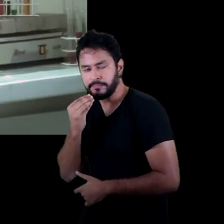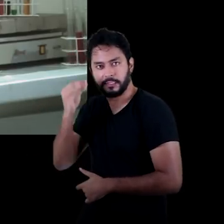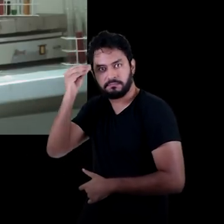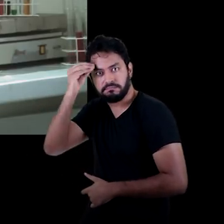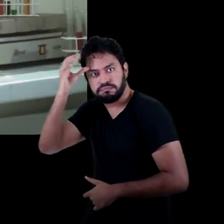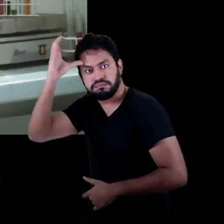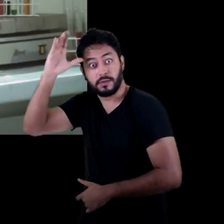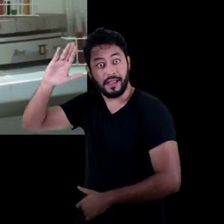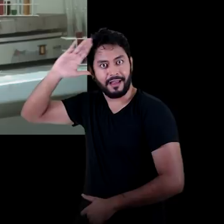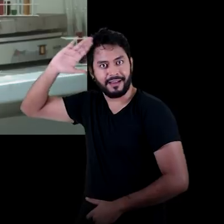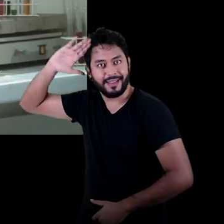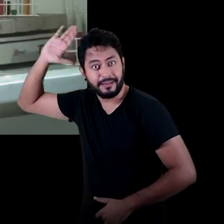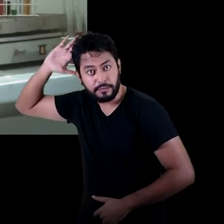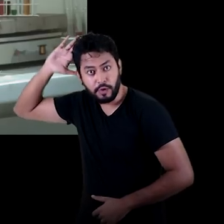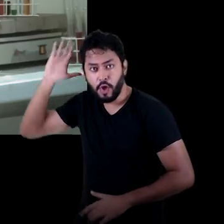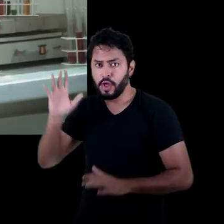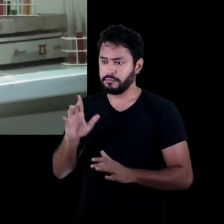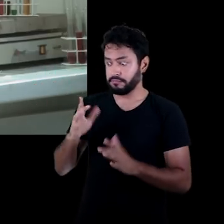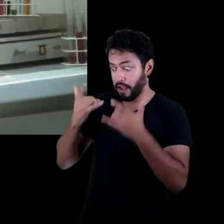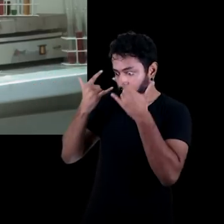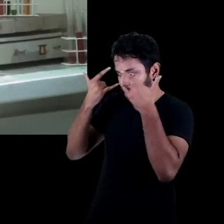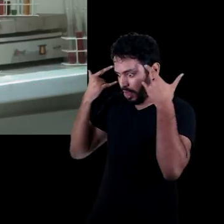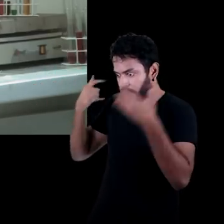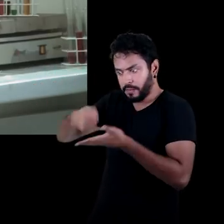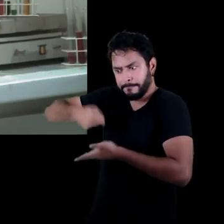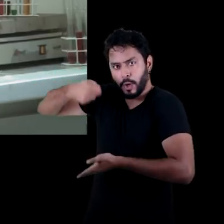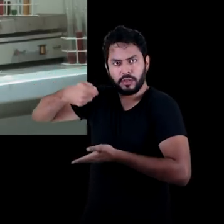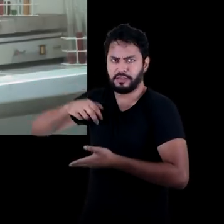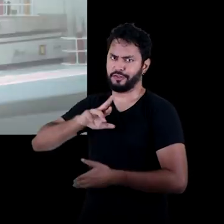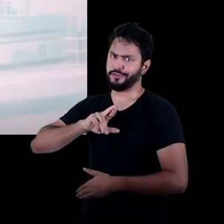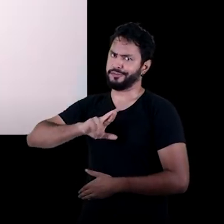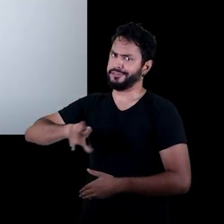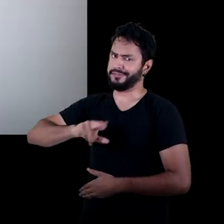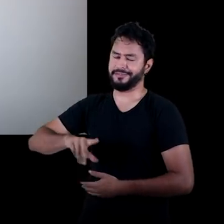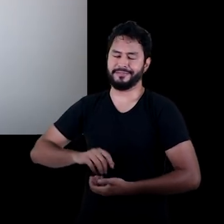conhecimento acadêmico, e não apenas porque ele pode receber uma bolsa.